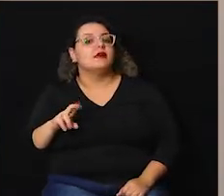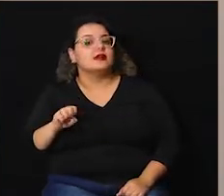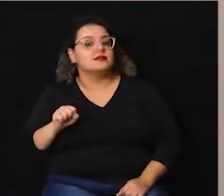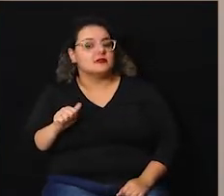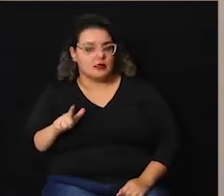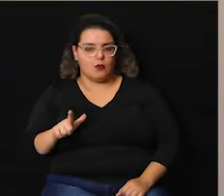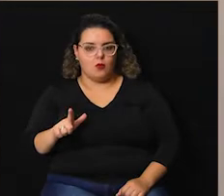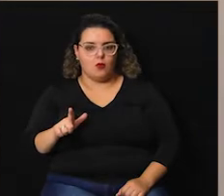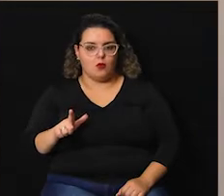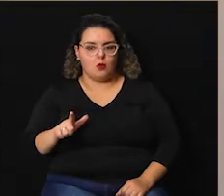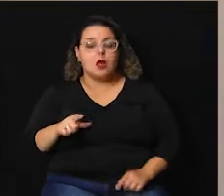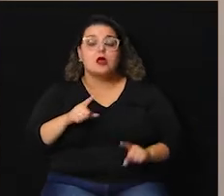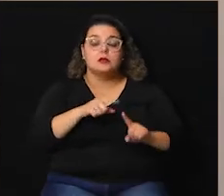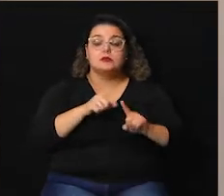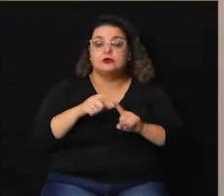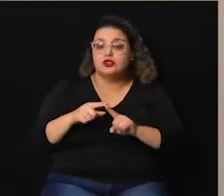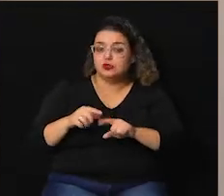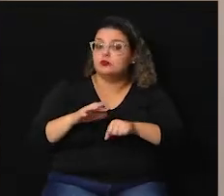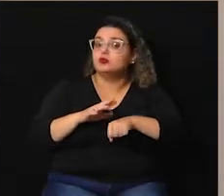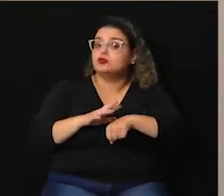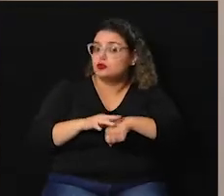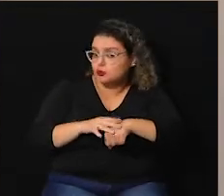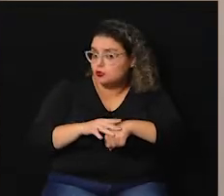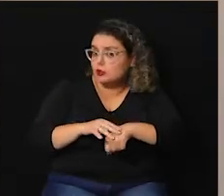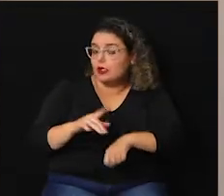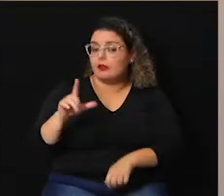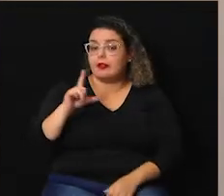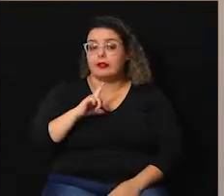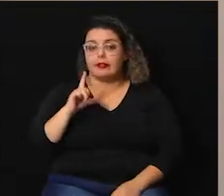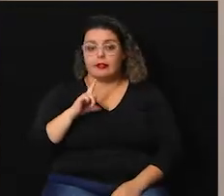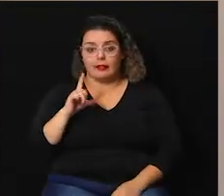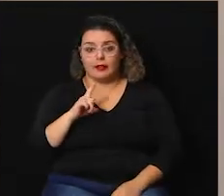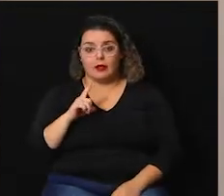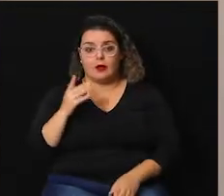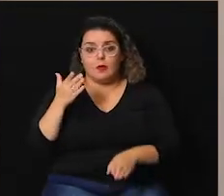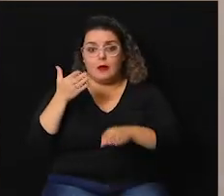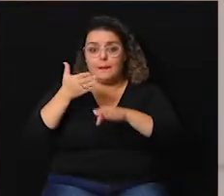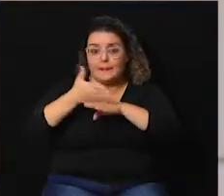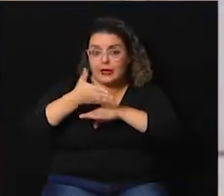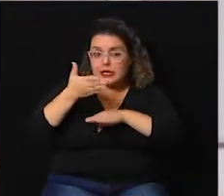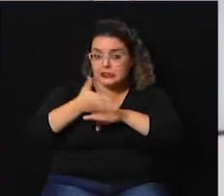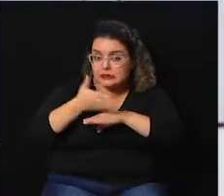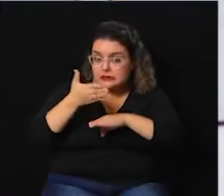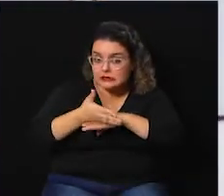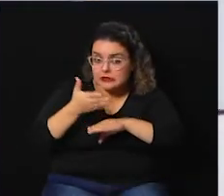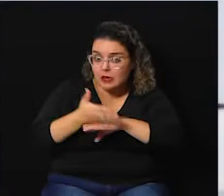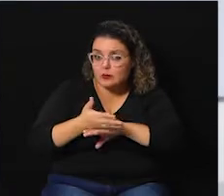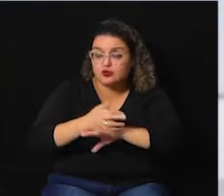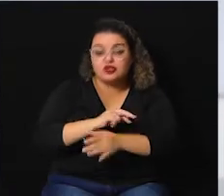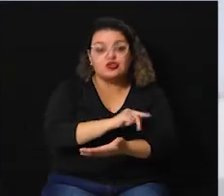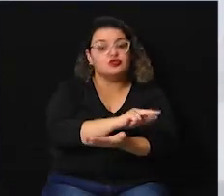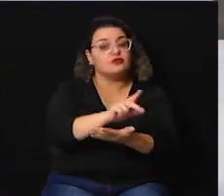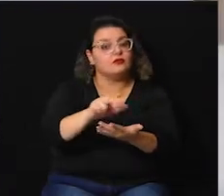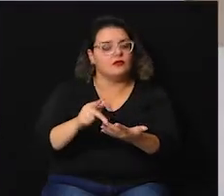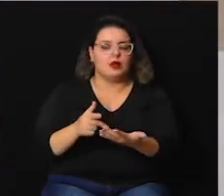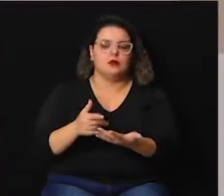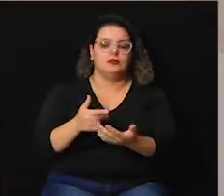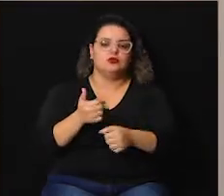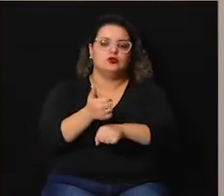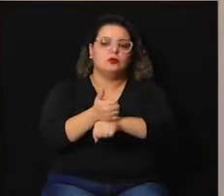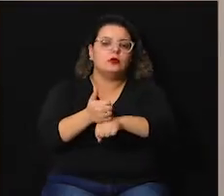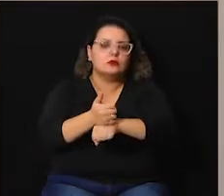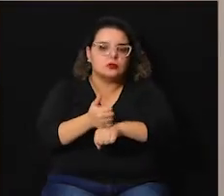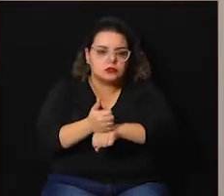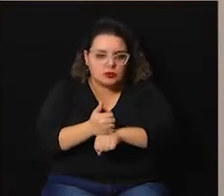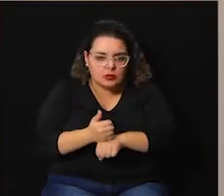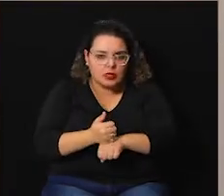que nesse tipo de doente haja uma participação multiprofissional no atendimento,